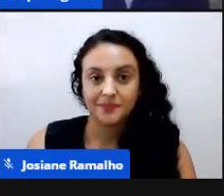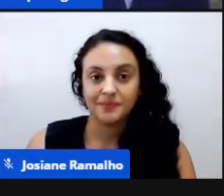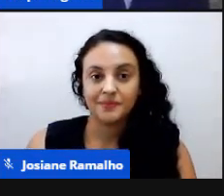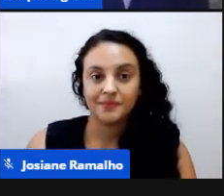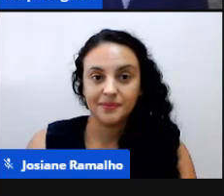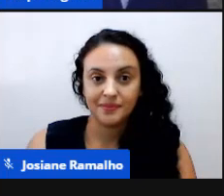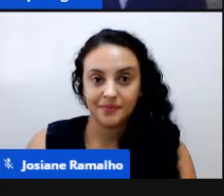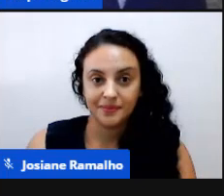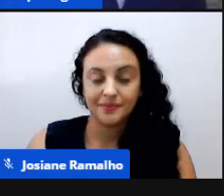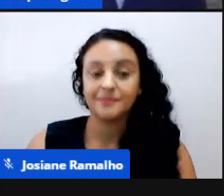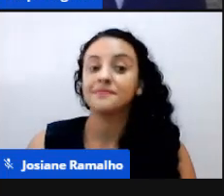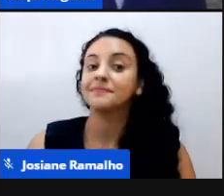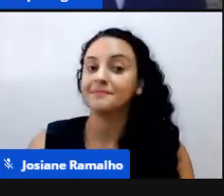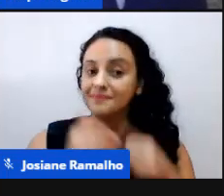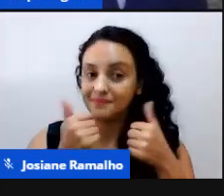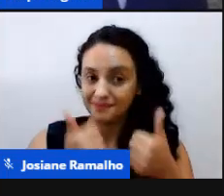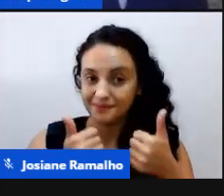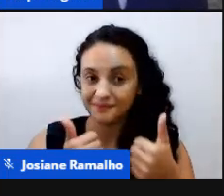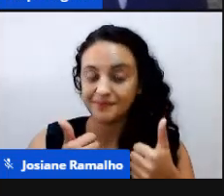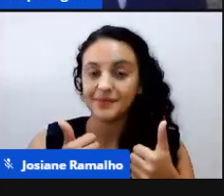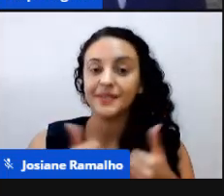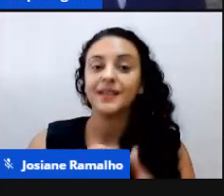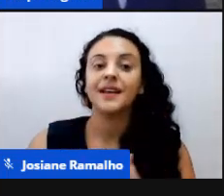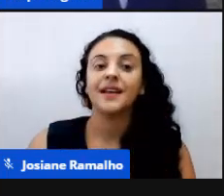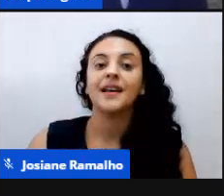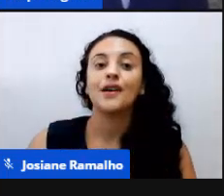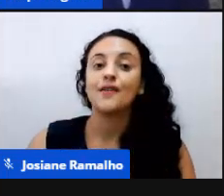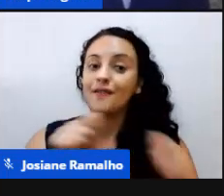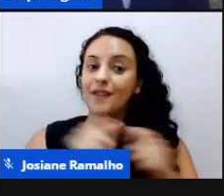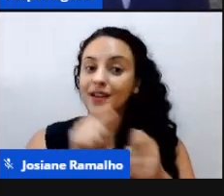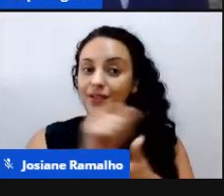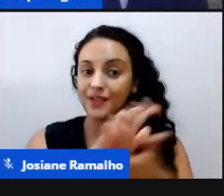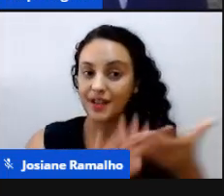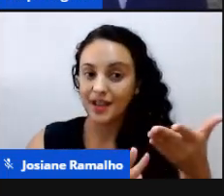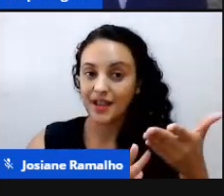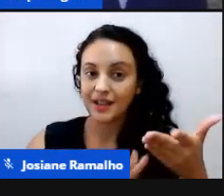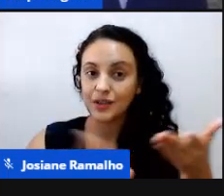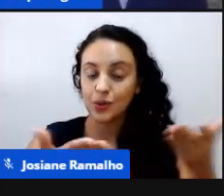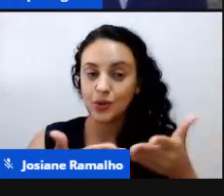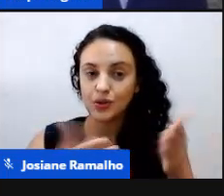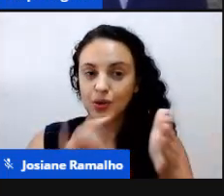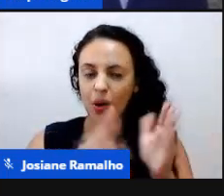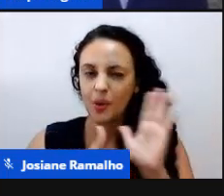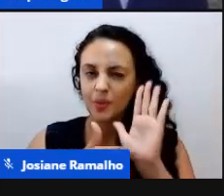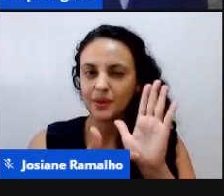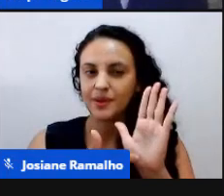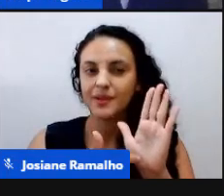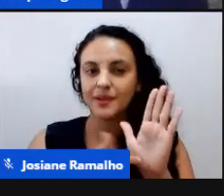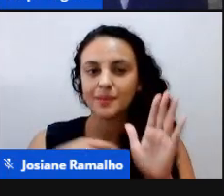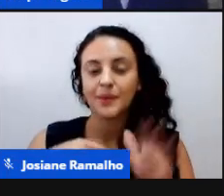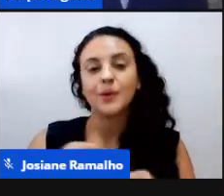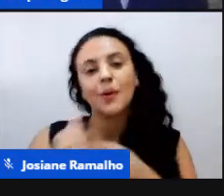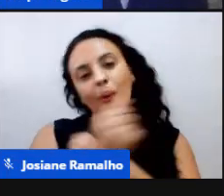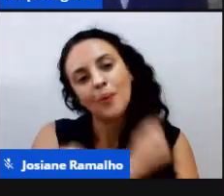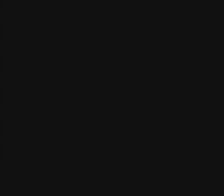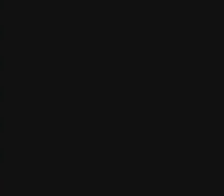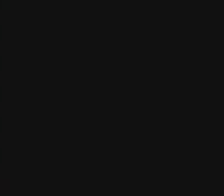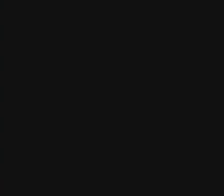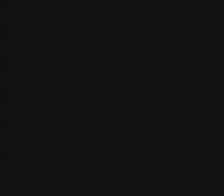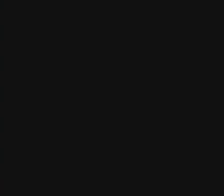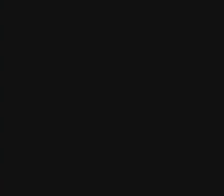Beleza, galera? Bom, façam atividades aí. É uma demonstração, ok? Um grande abraço e até